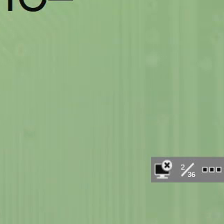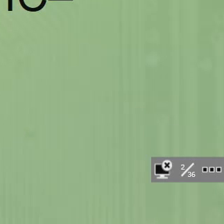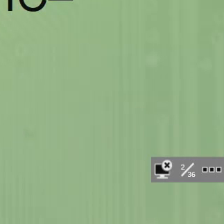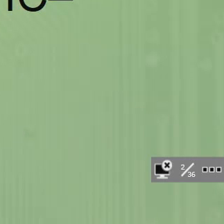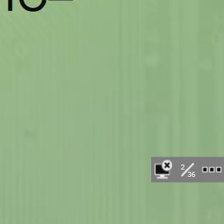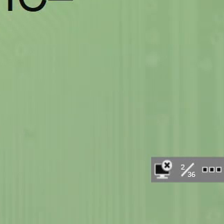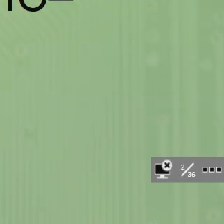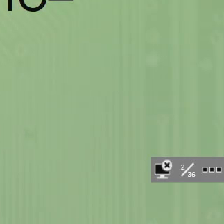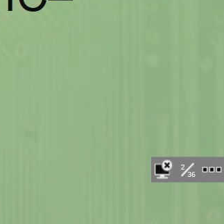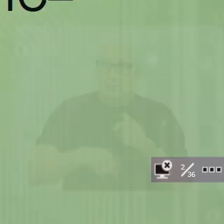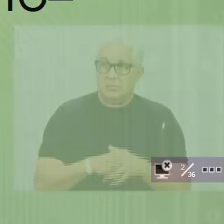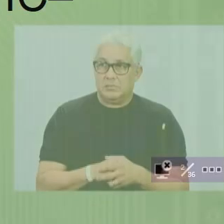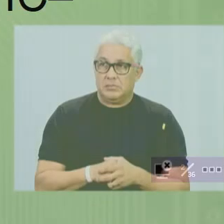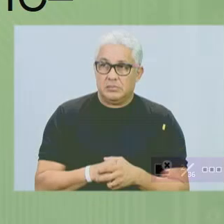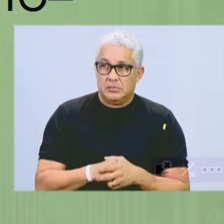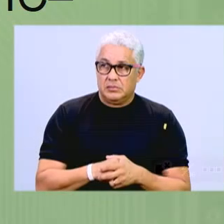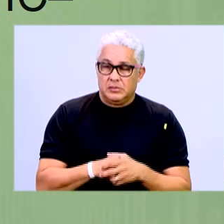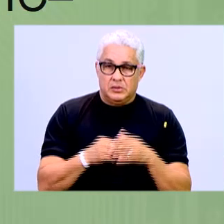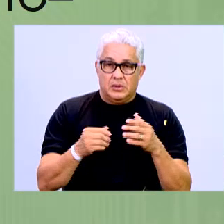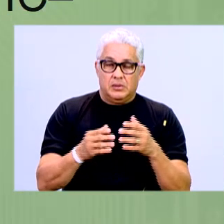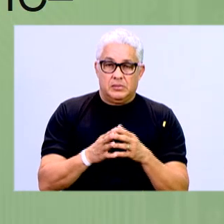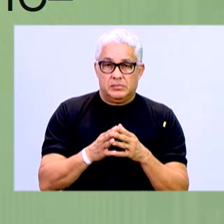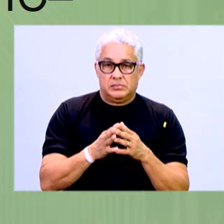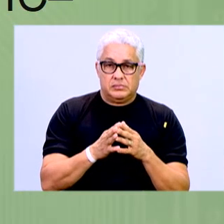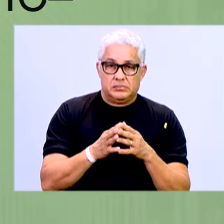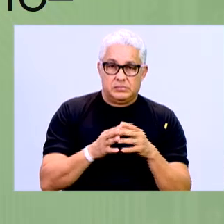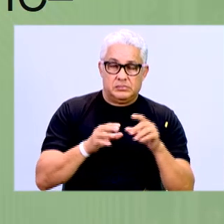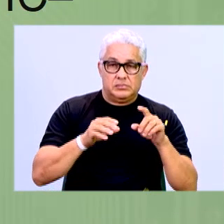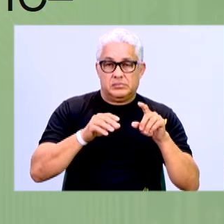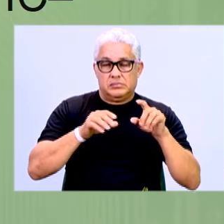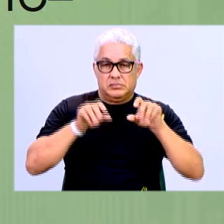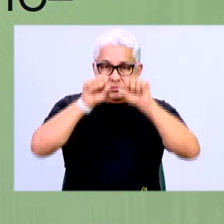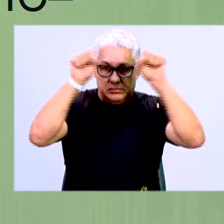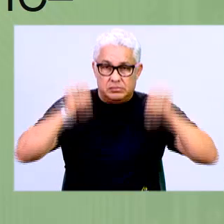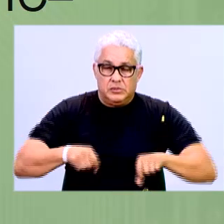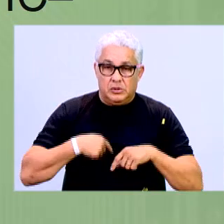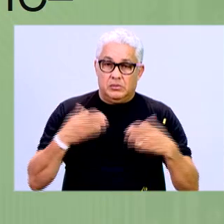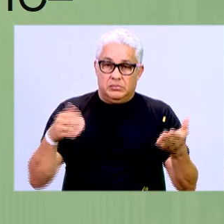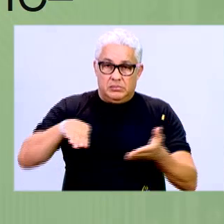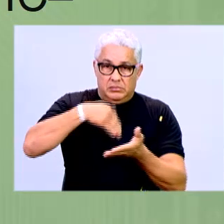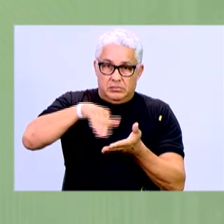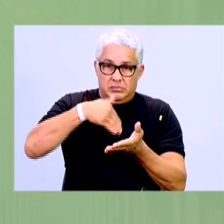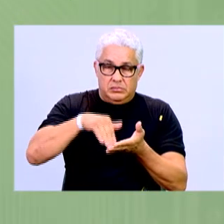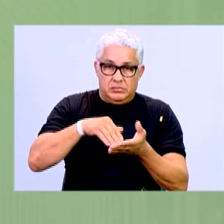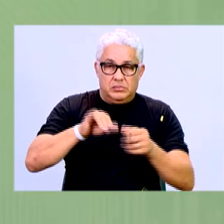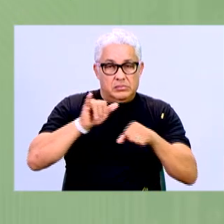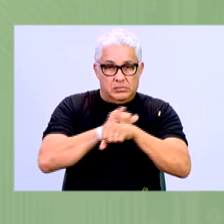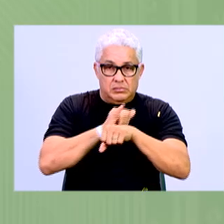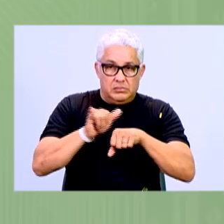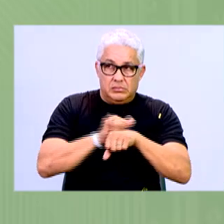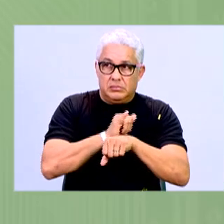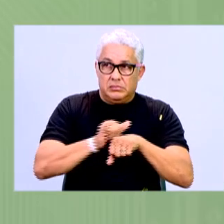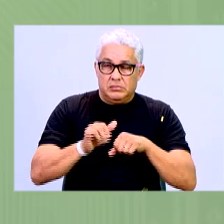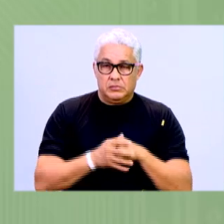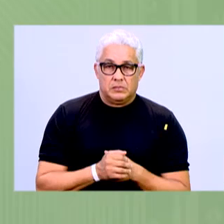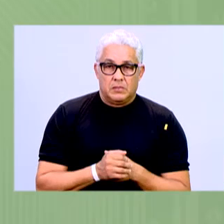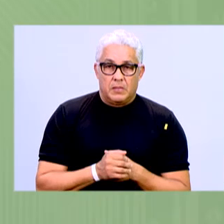Trabalho como analista de sistemas. Atualmente sou secretário estratégico.